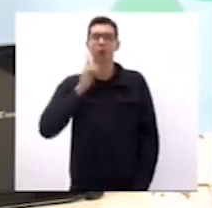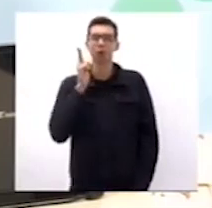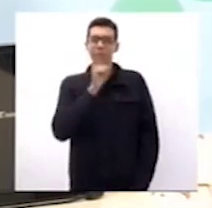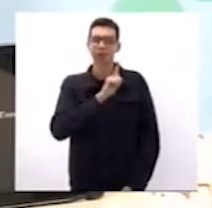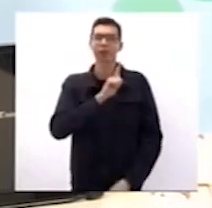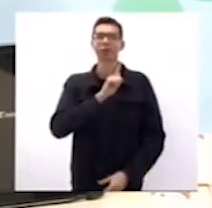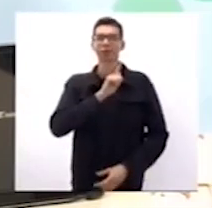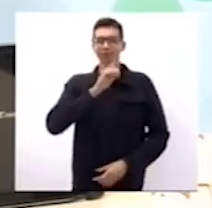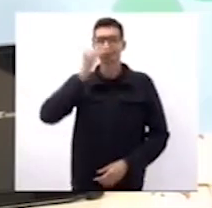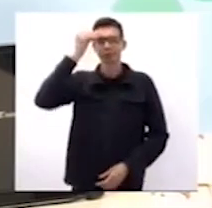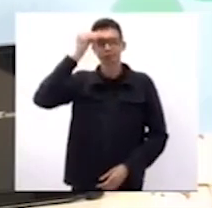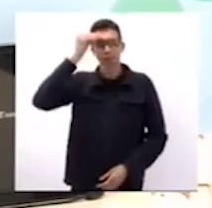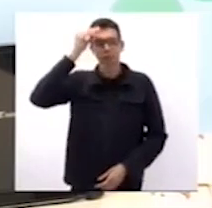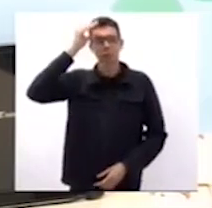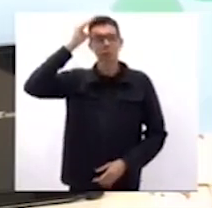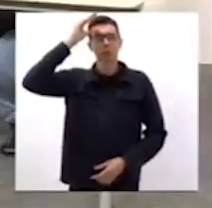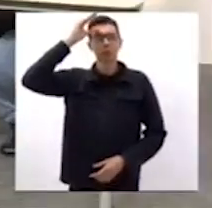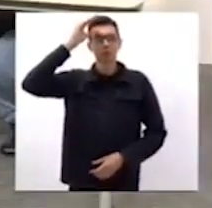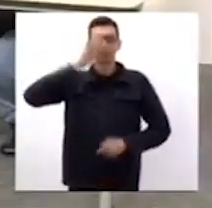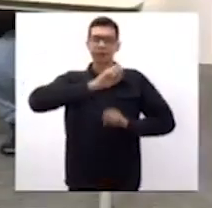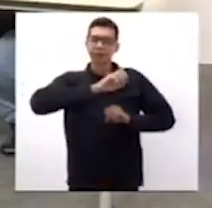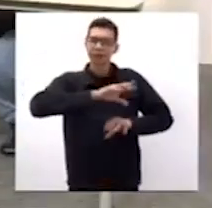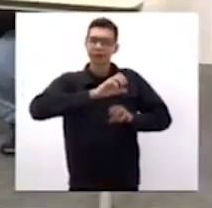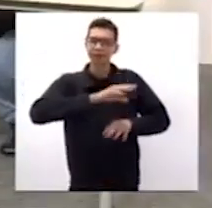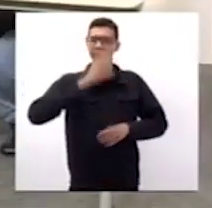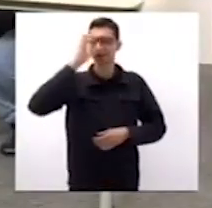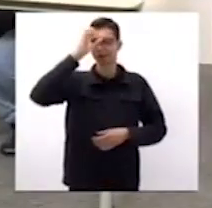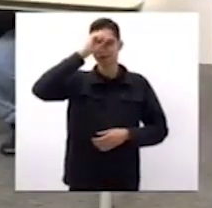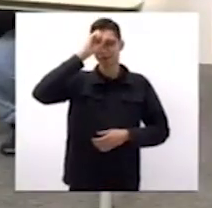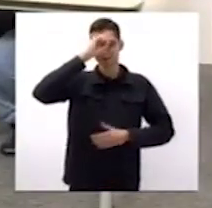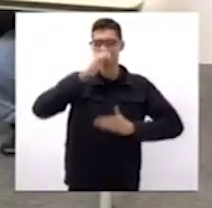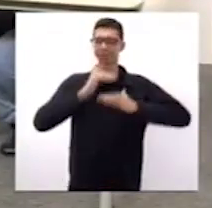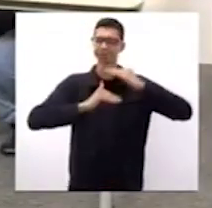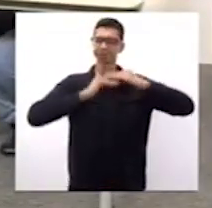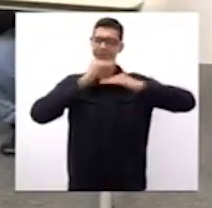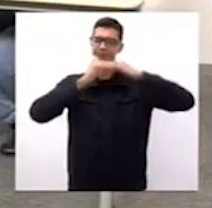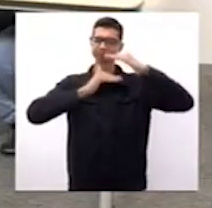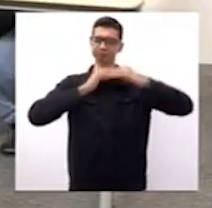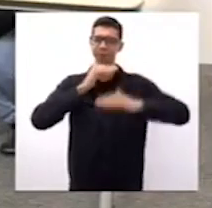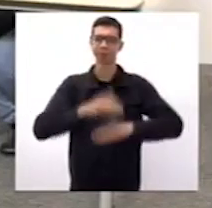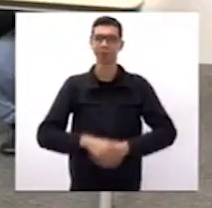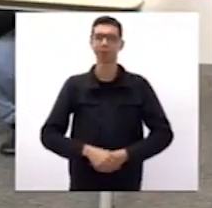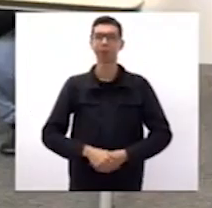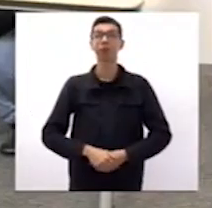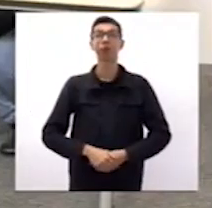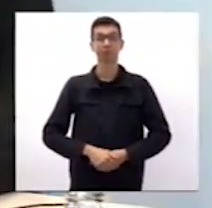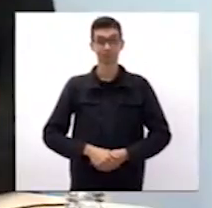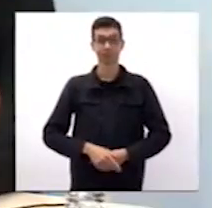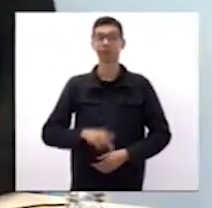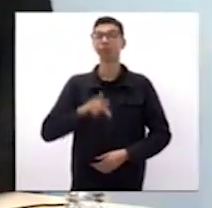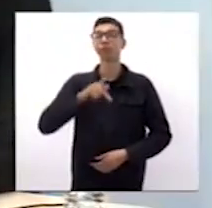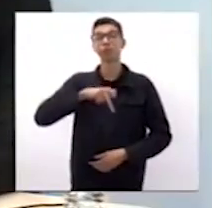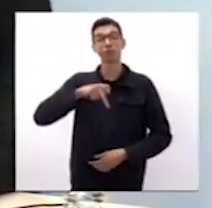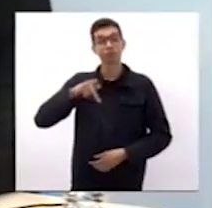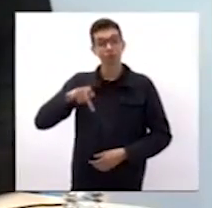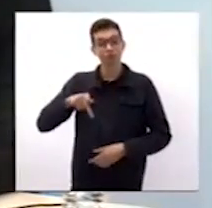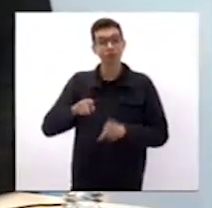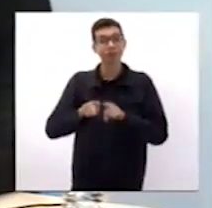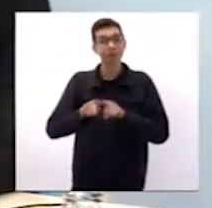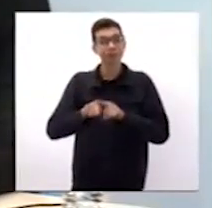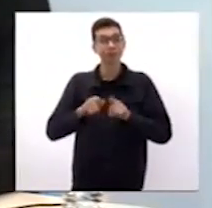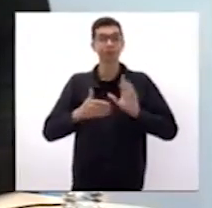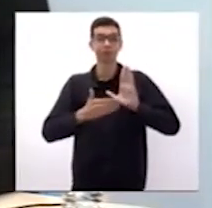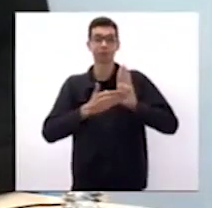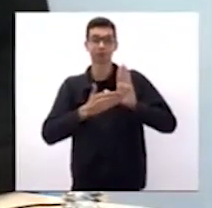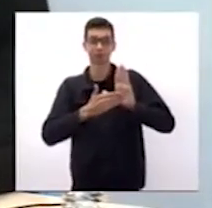importantes para o nosso processo de ensino e aprendizagem. Professora Juliette, em cima disso tudo que nós falamos, vou propor mais uma interação aí com